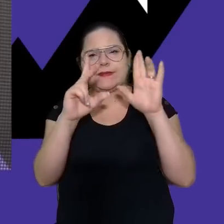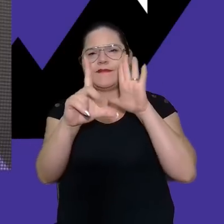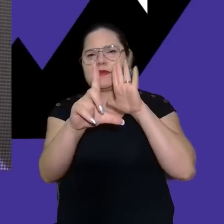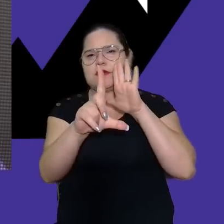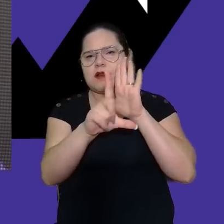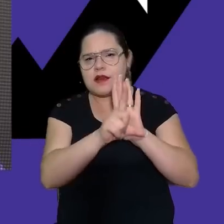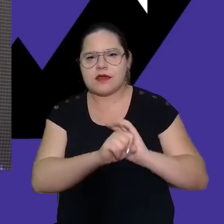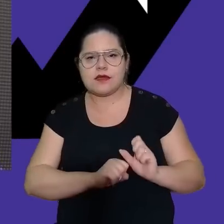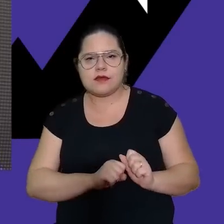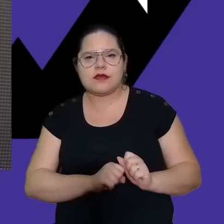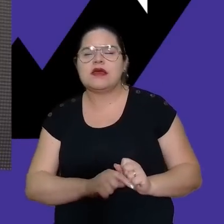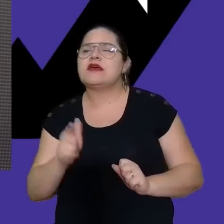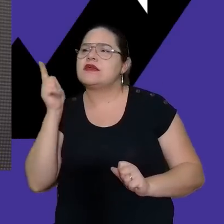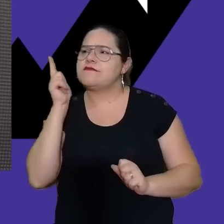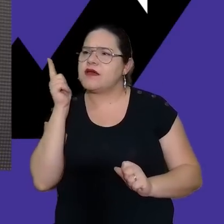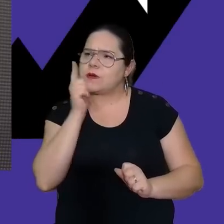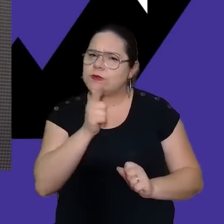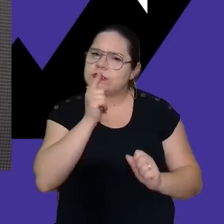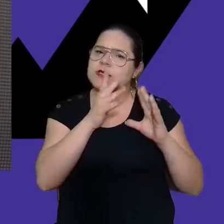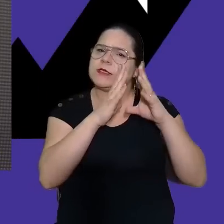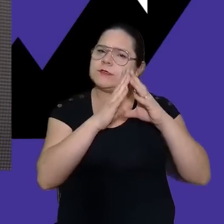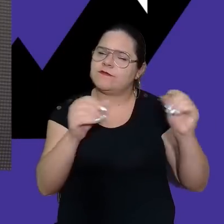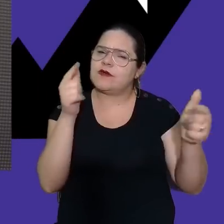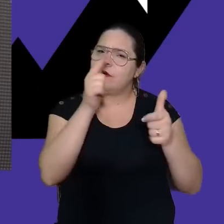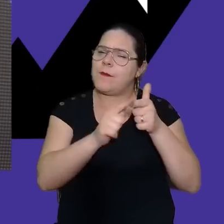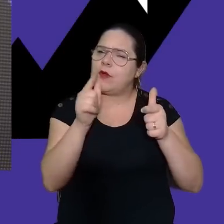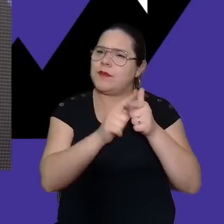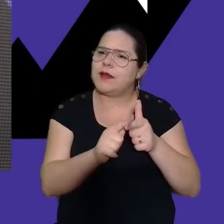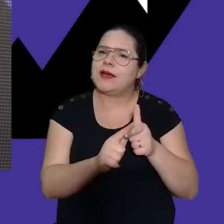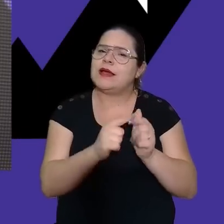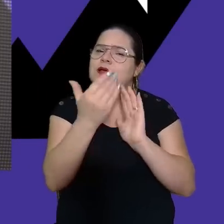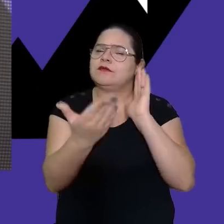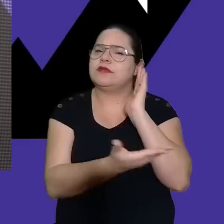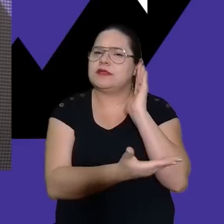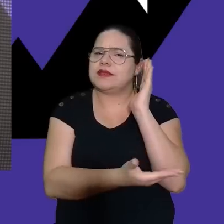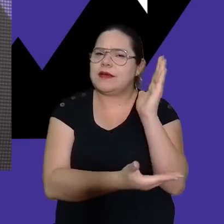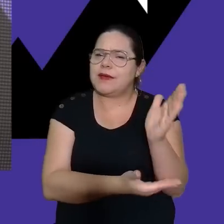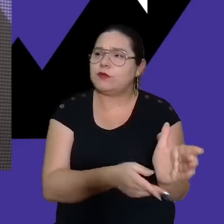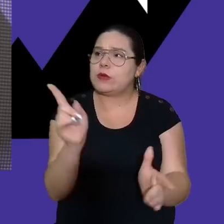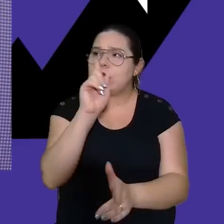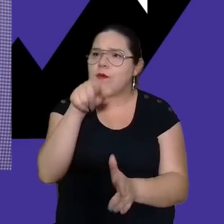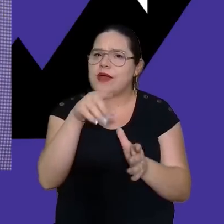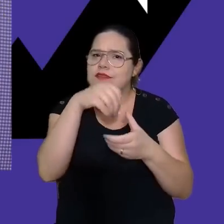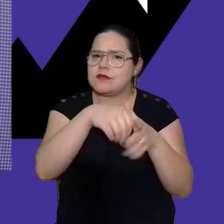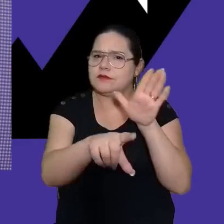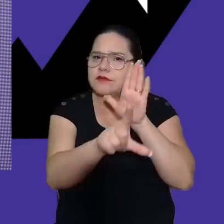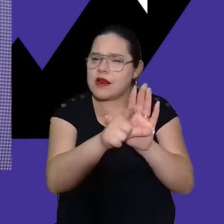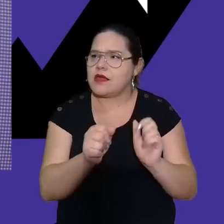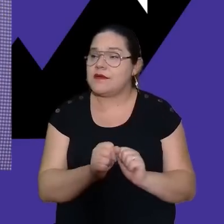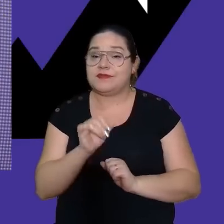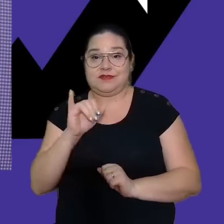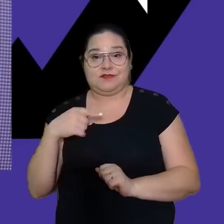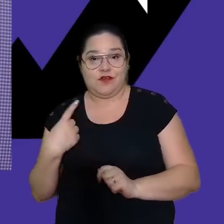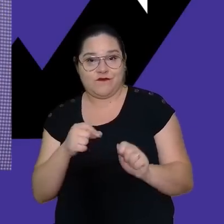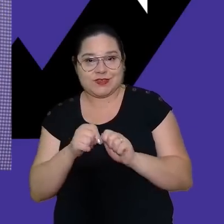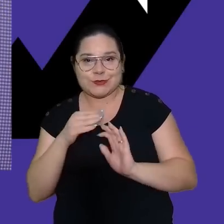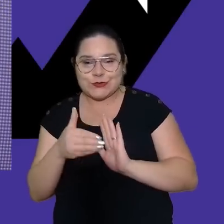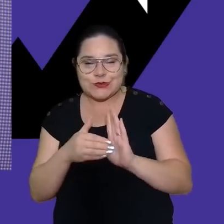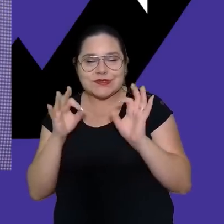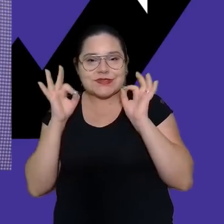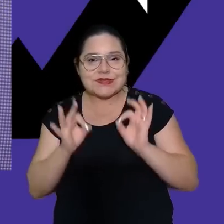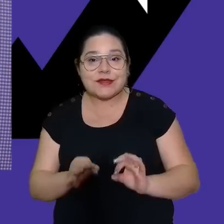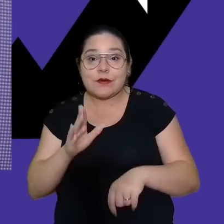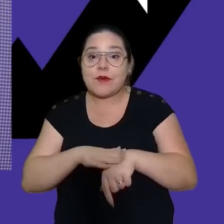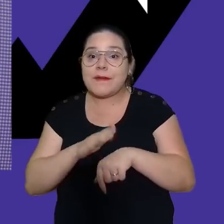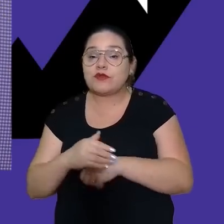vai resolver o problema das ilegalidades, né? Eu acho que se a gente fizer tudo isso direitinho, é um momento muito importante, porque